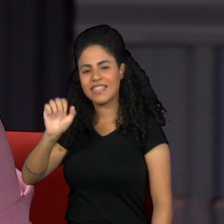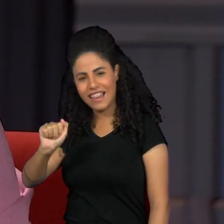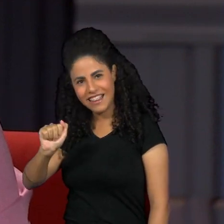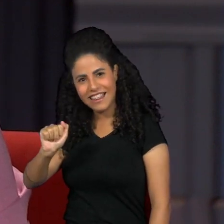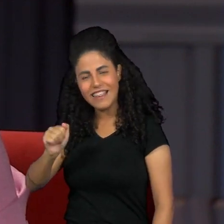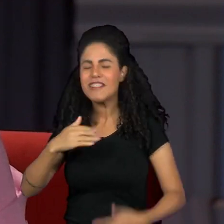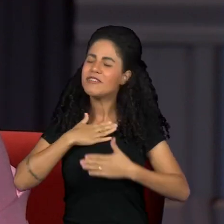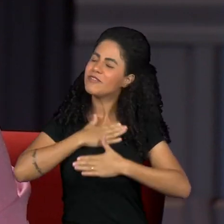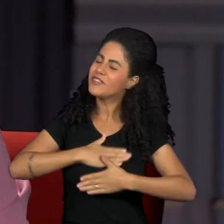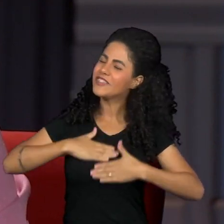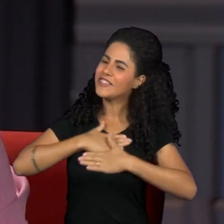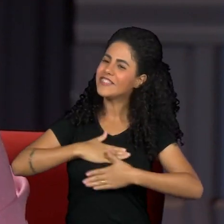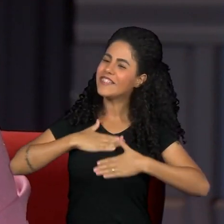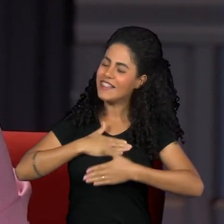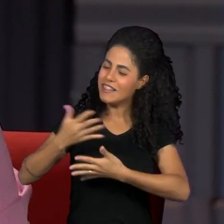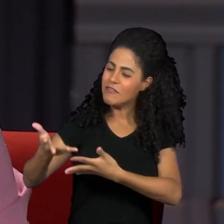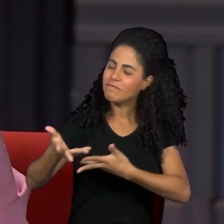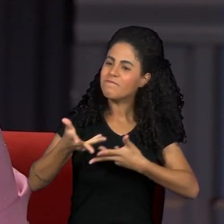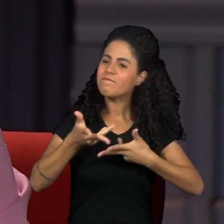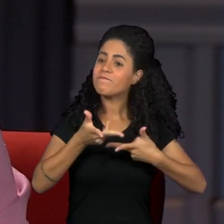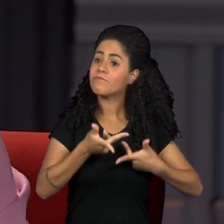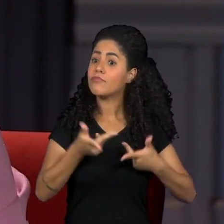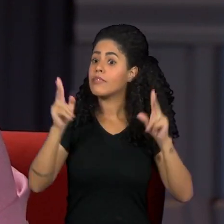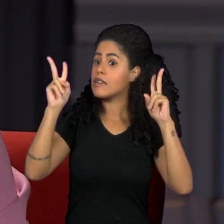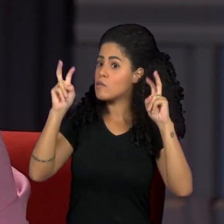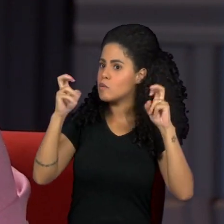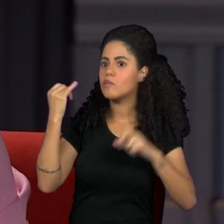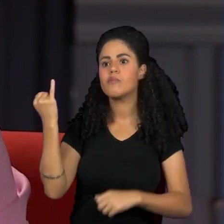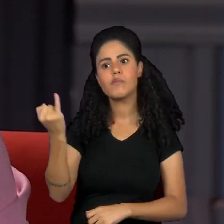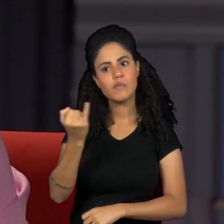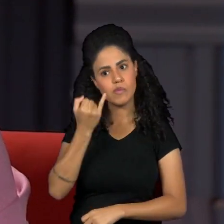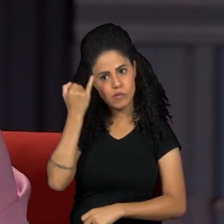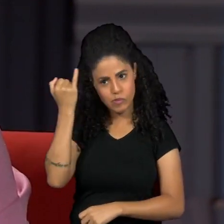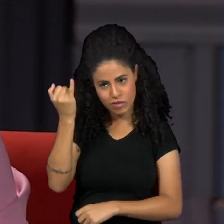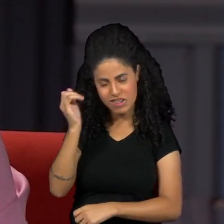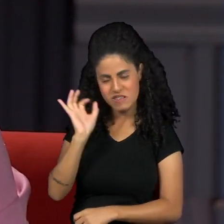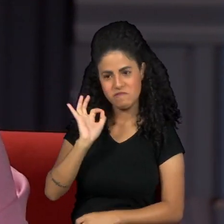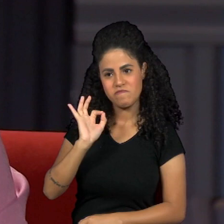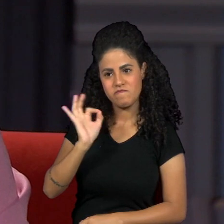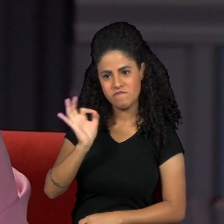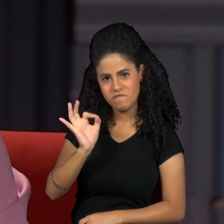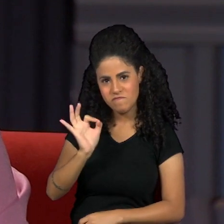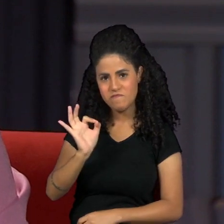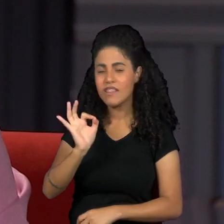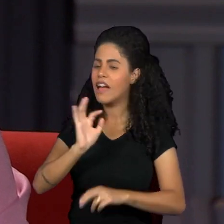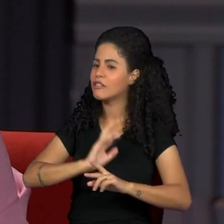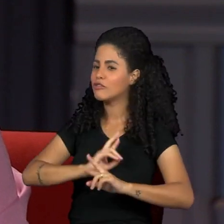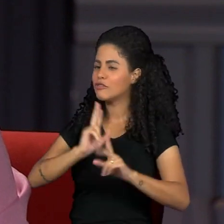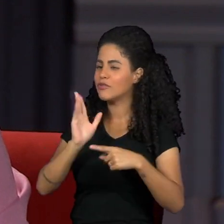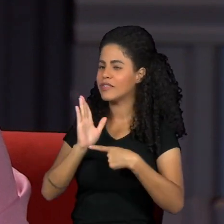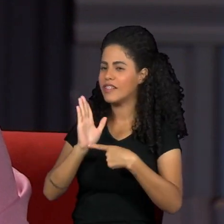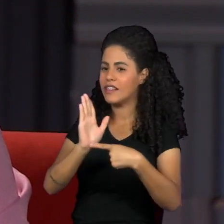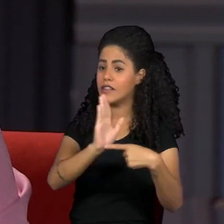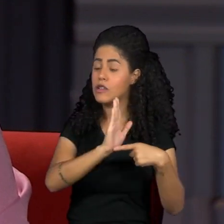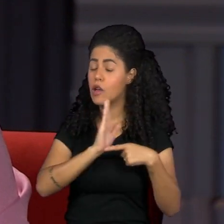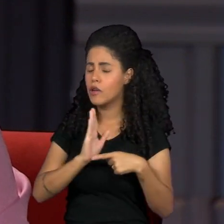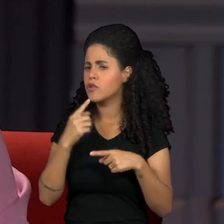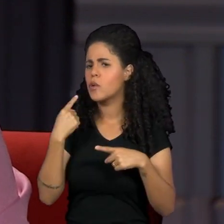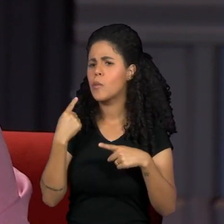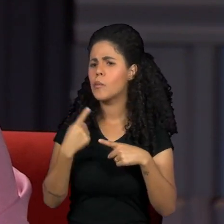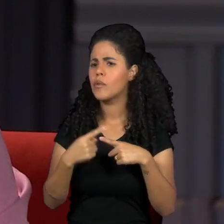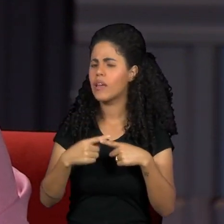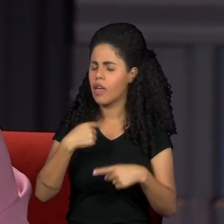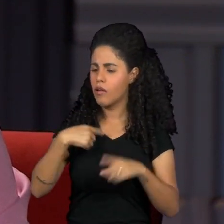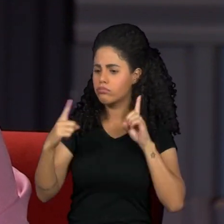prazer imenso estar aqui falando sobre um assunto tão importante e que a gente batalhou tanto, sabe, Taz? Porque quando eu